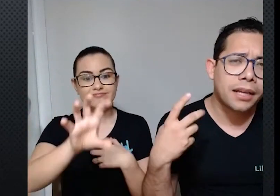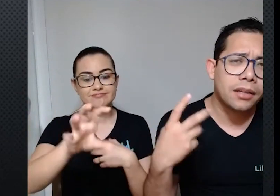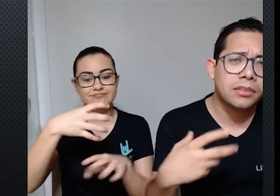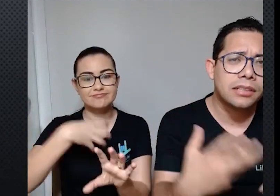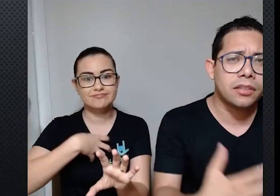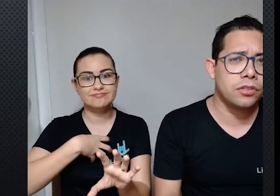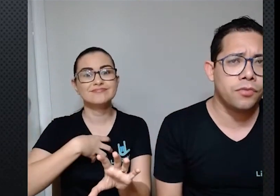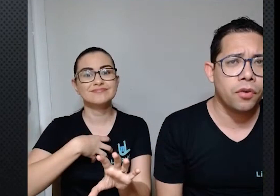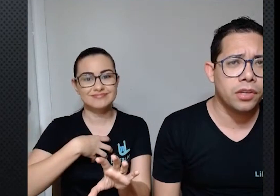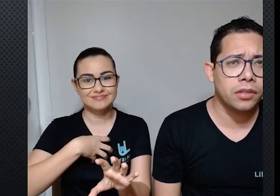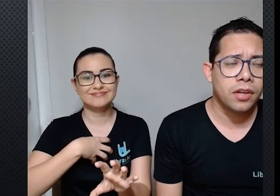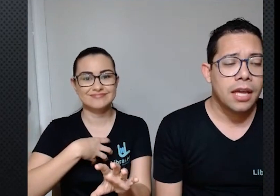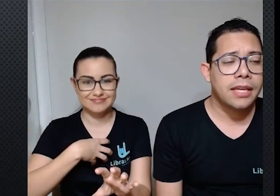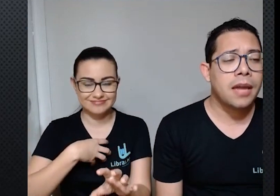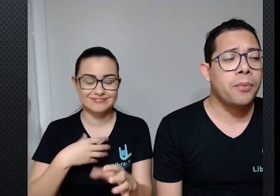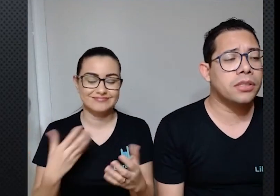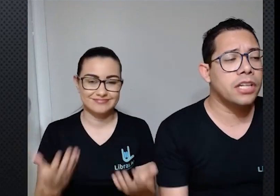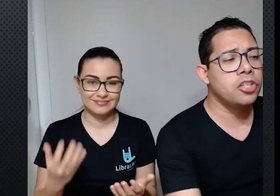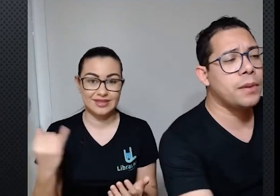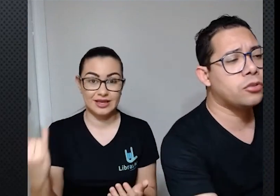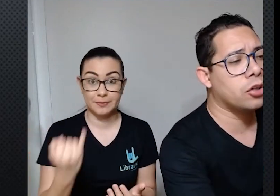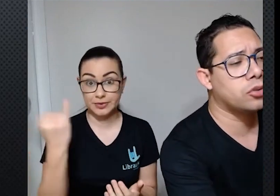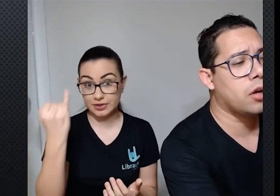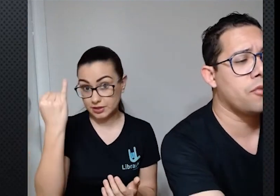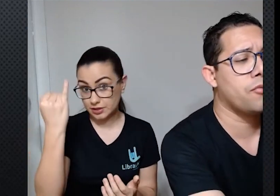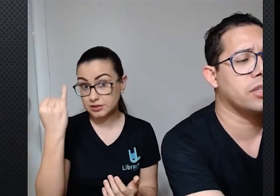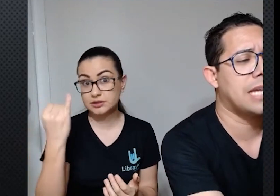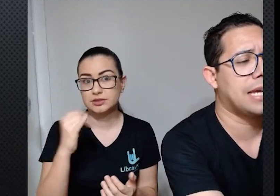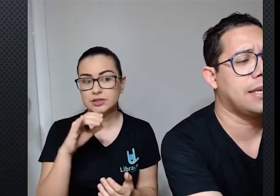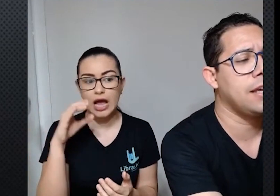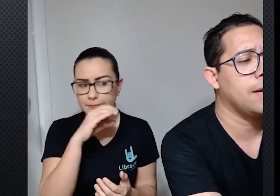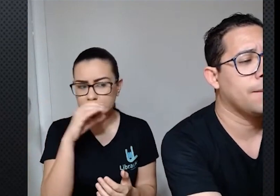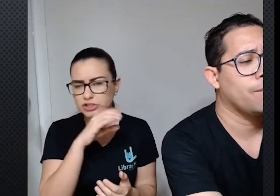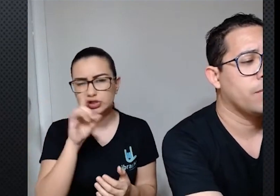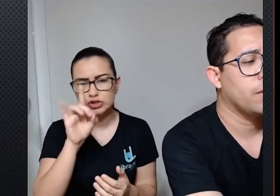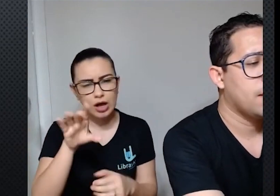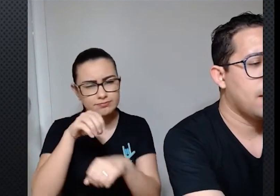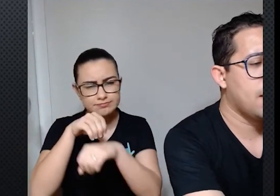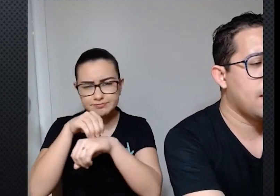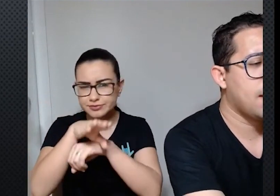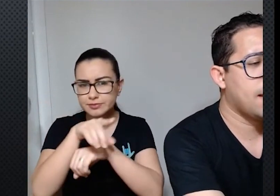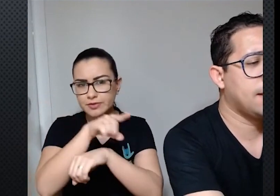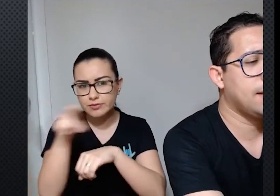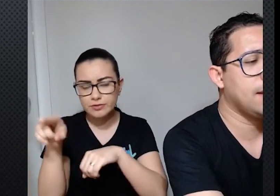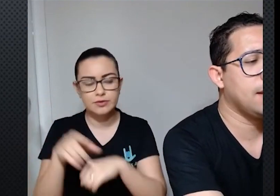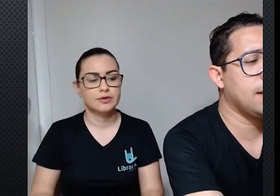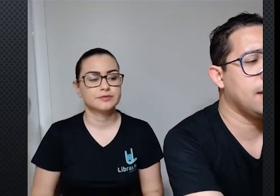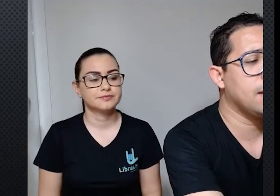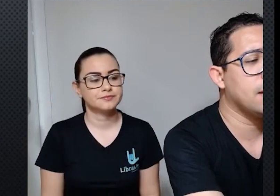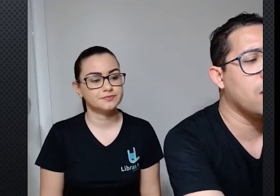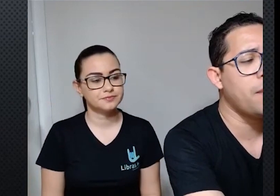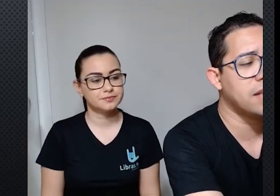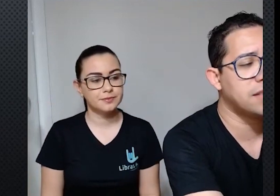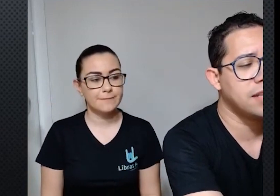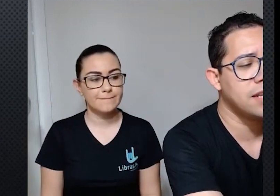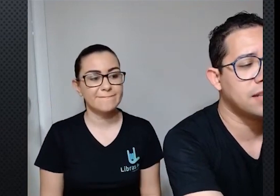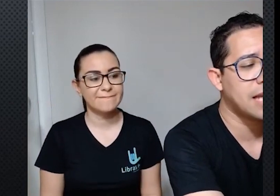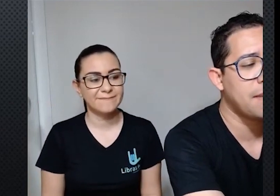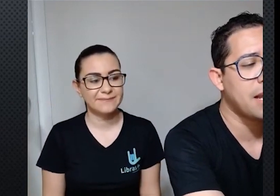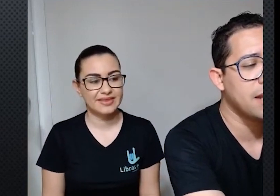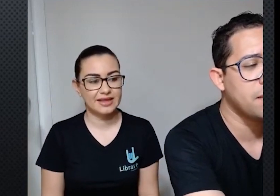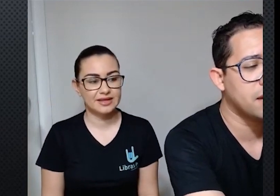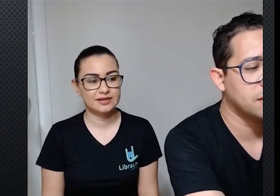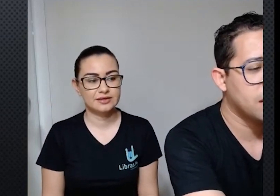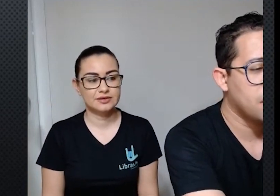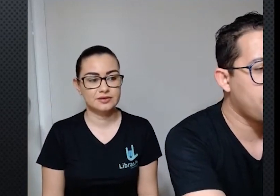surdos, para aquilo que está sendo desenvolvido. E é importante, pessoal, só reforçar aqui que não precisa